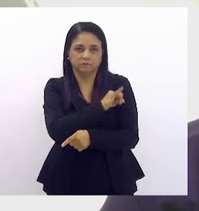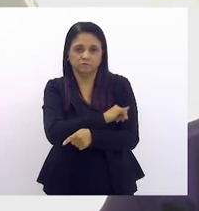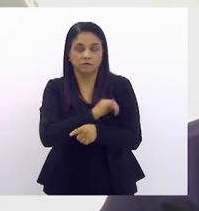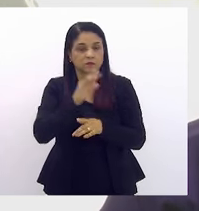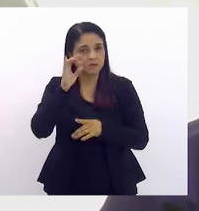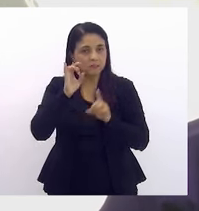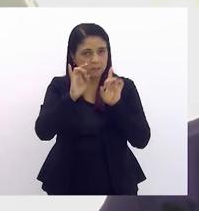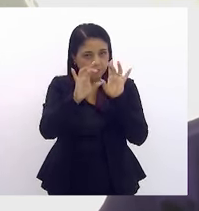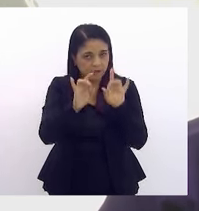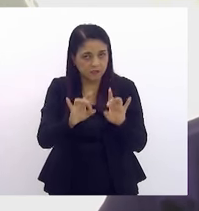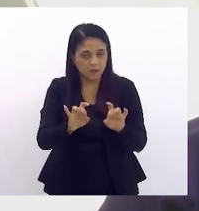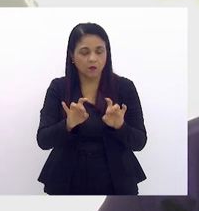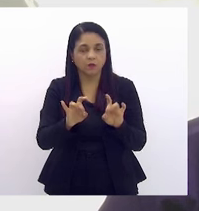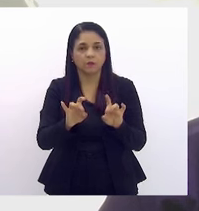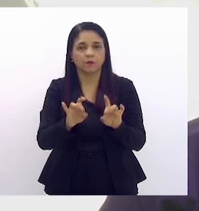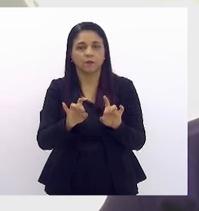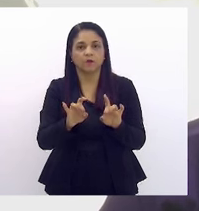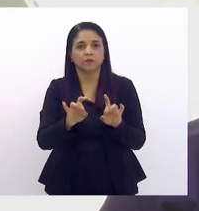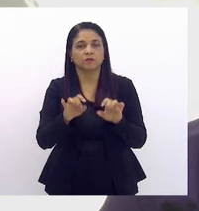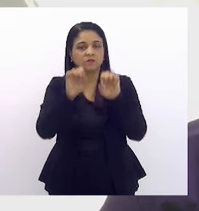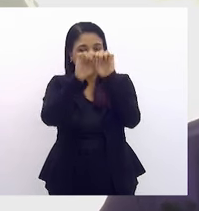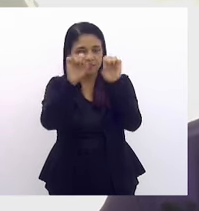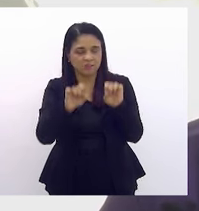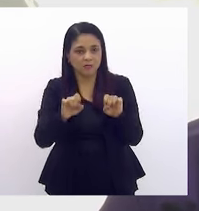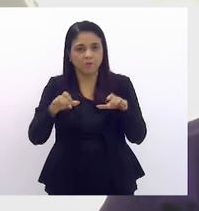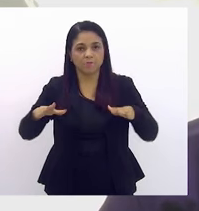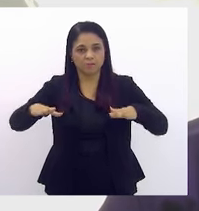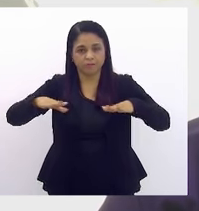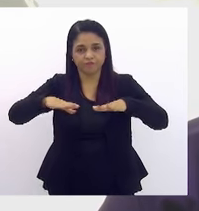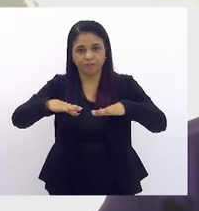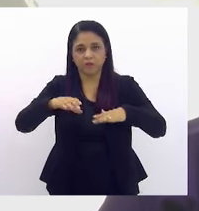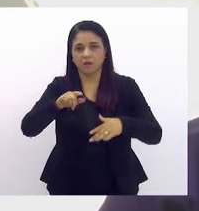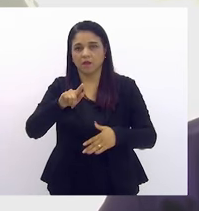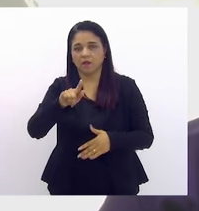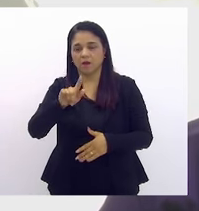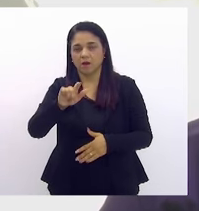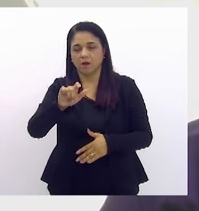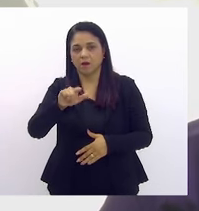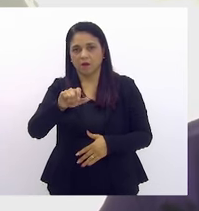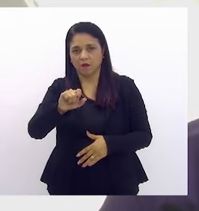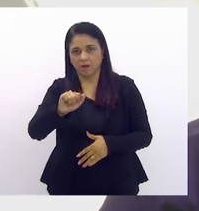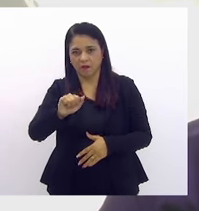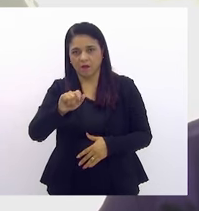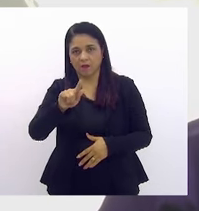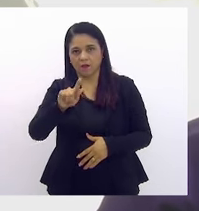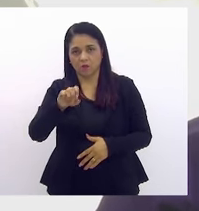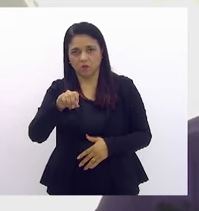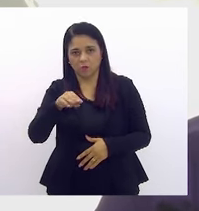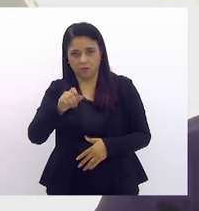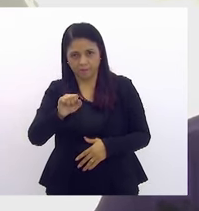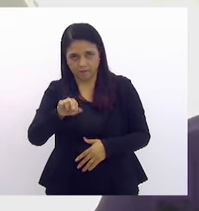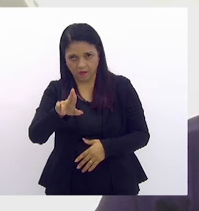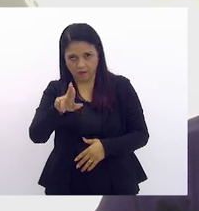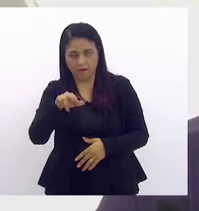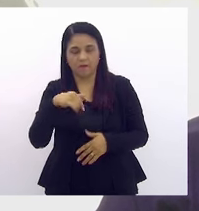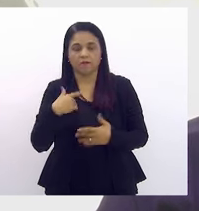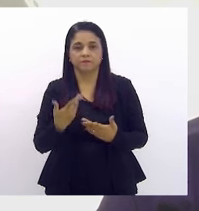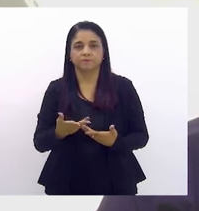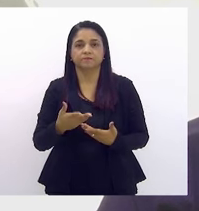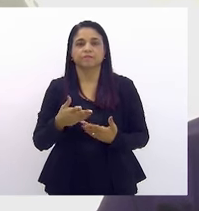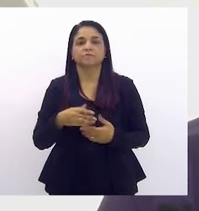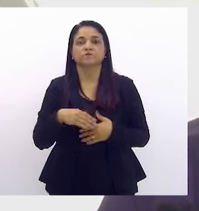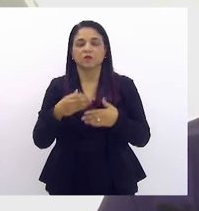sistemas lagunares pela questão do saneamento. Então, dando sequência, já dando boa tarde a